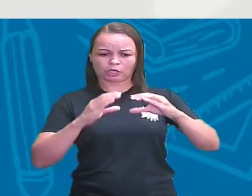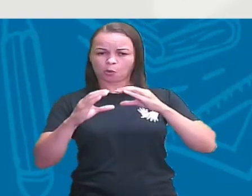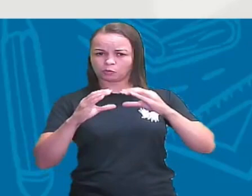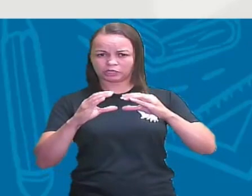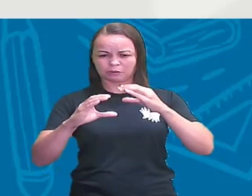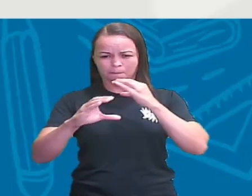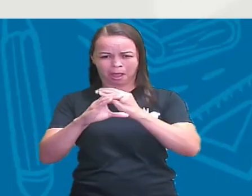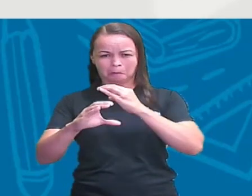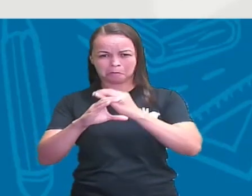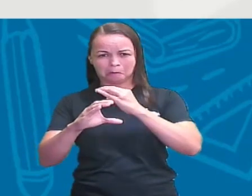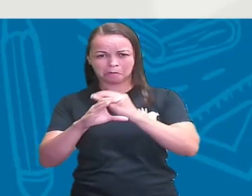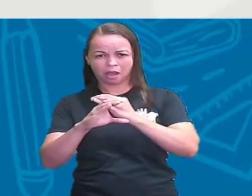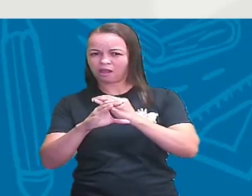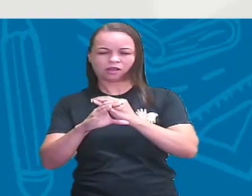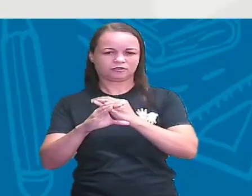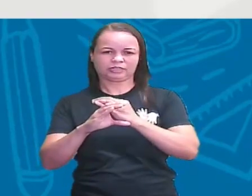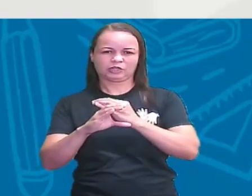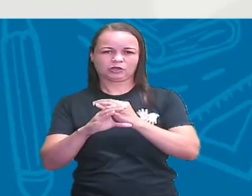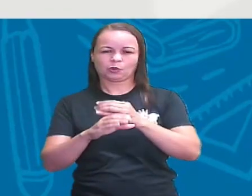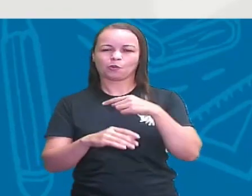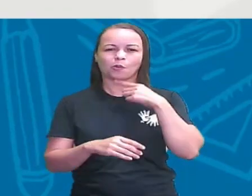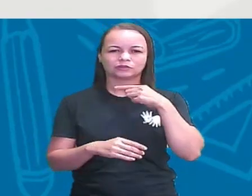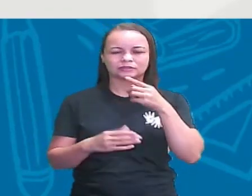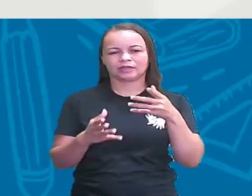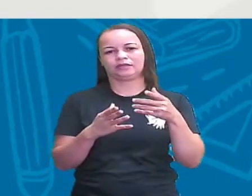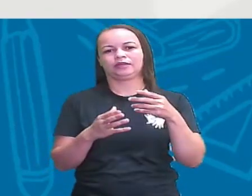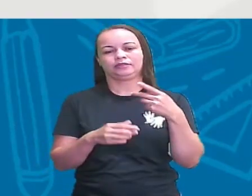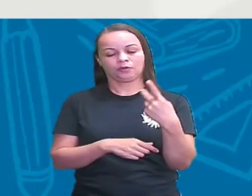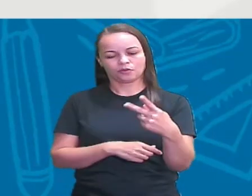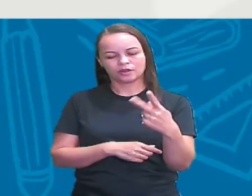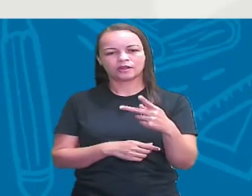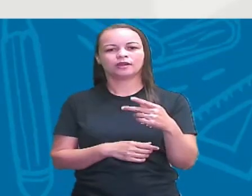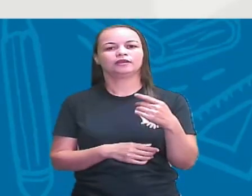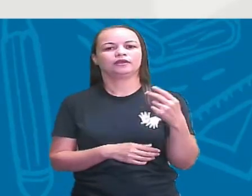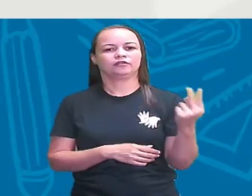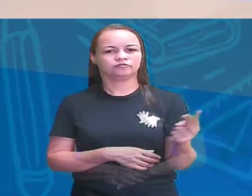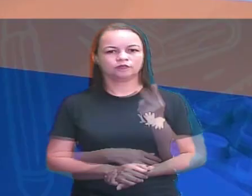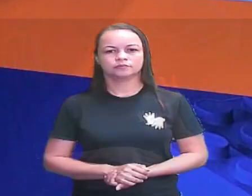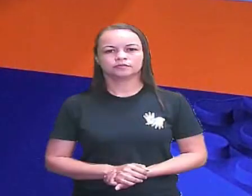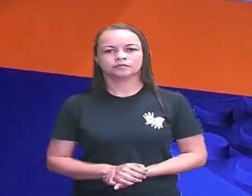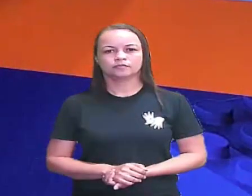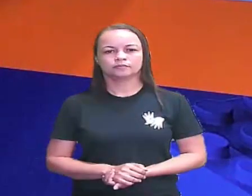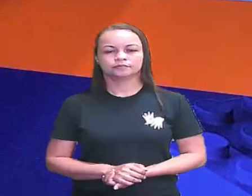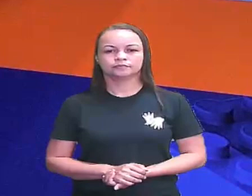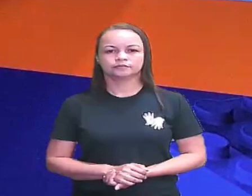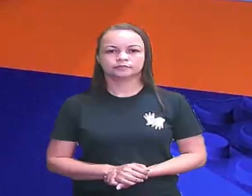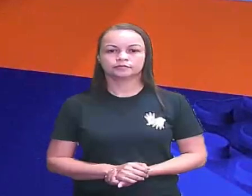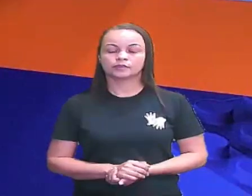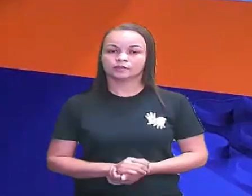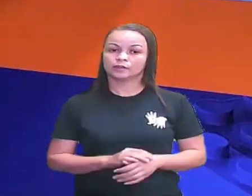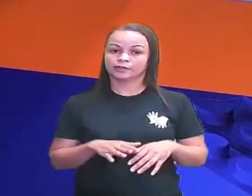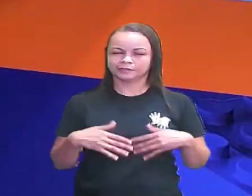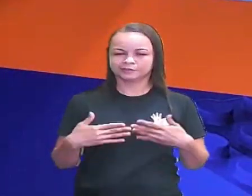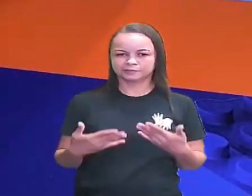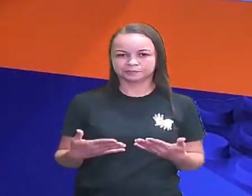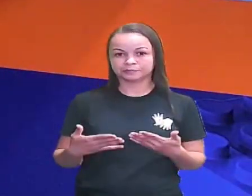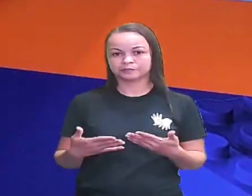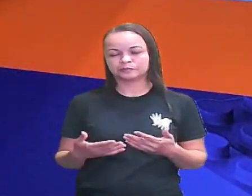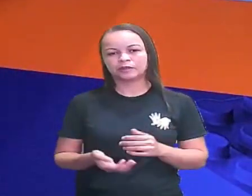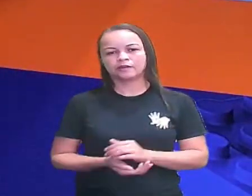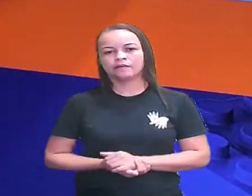poema evoca muito esse valor, ok? Bom, gente, então é isso.